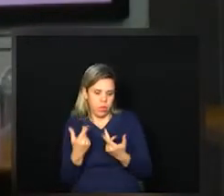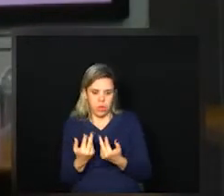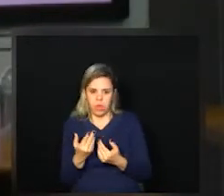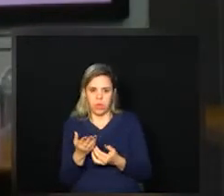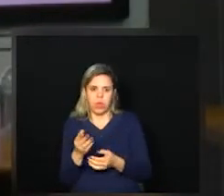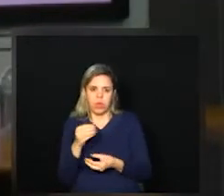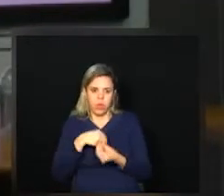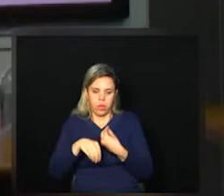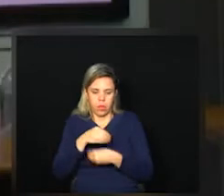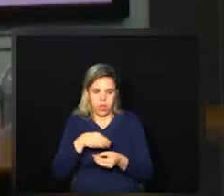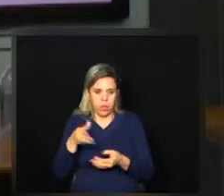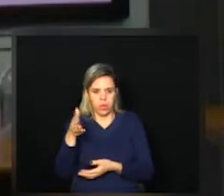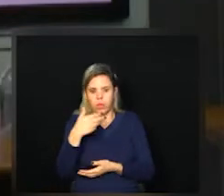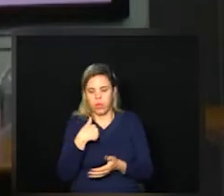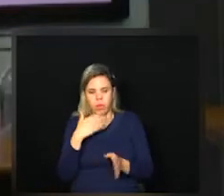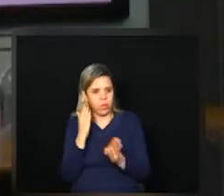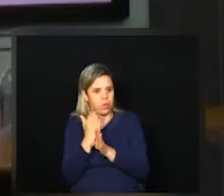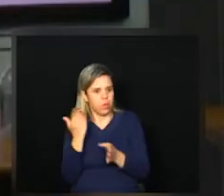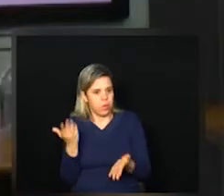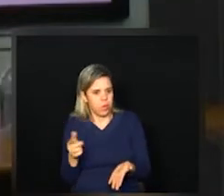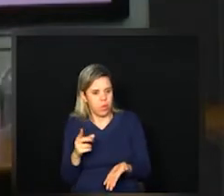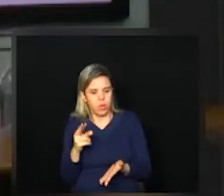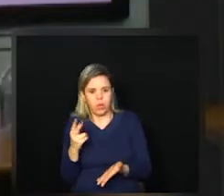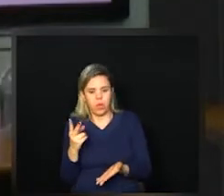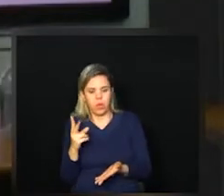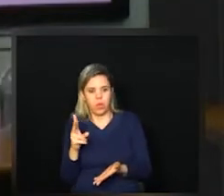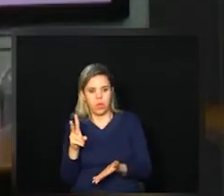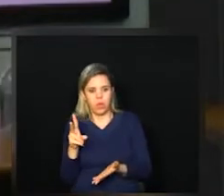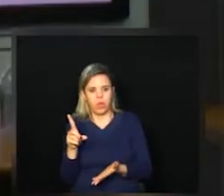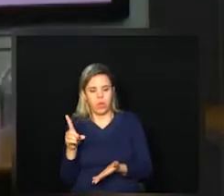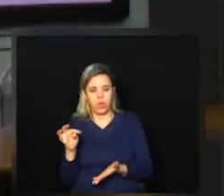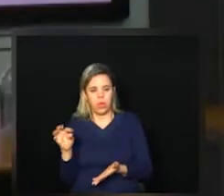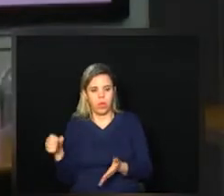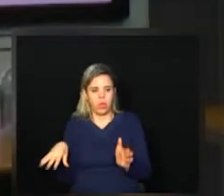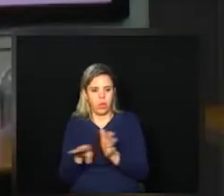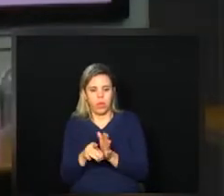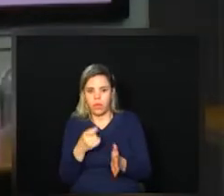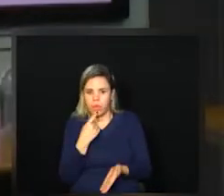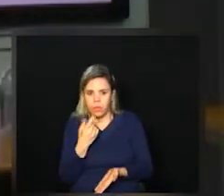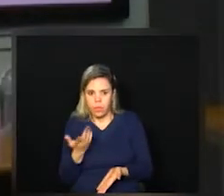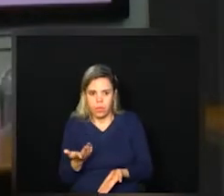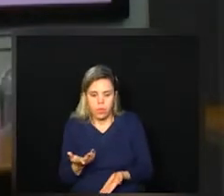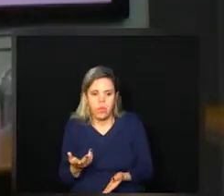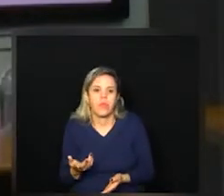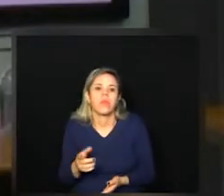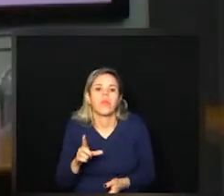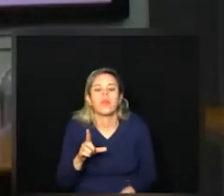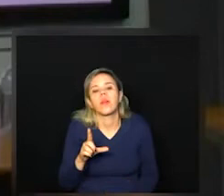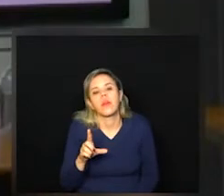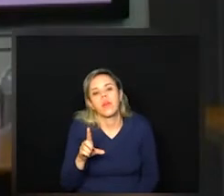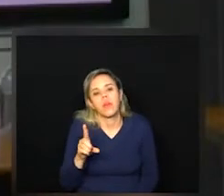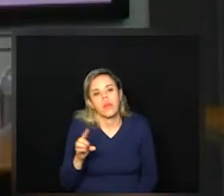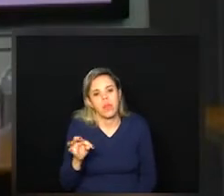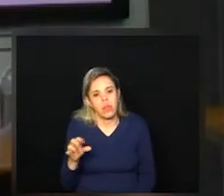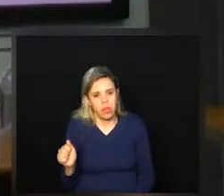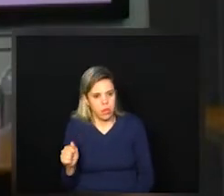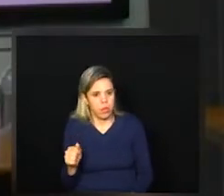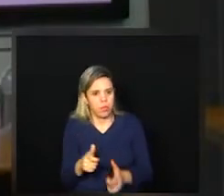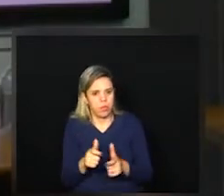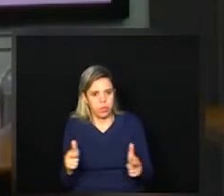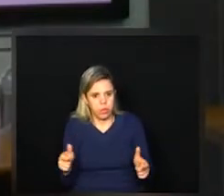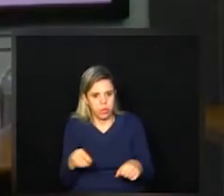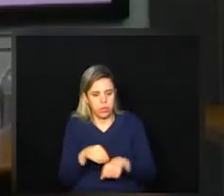conurbadas e não dá para achar que essa variante não chegou em Campinas. Ela é uma variante que ela tem uma